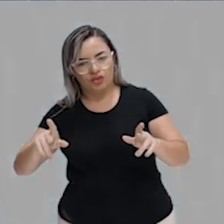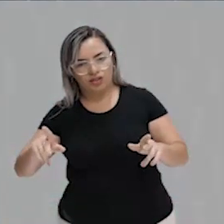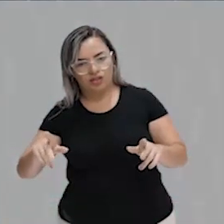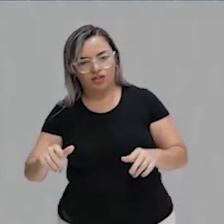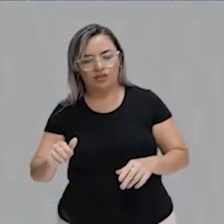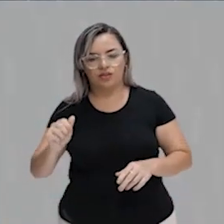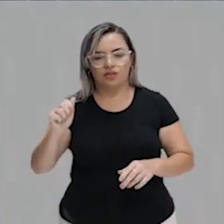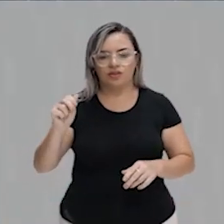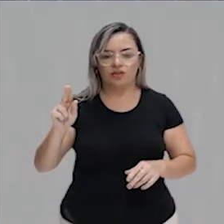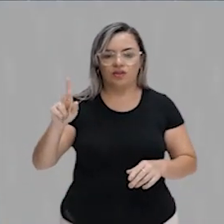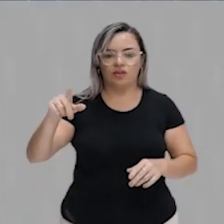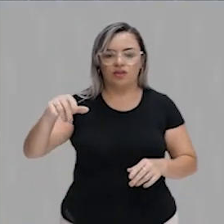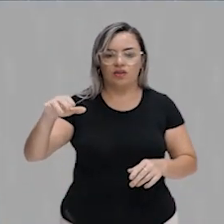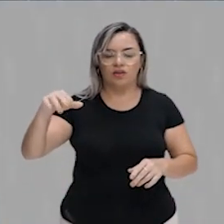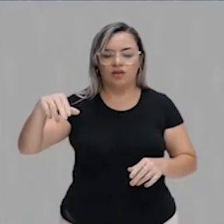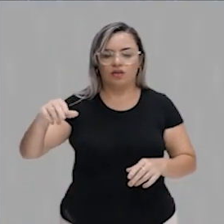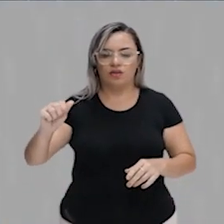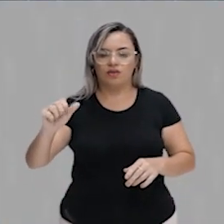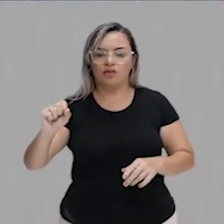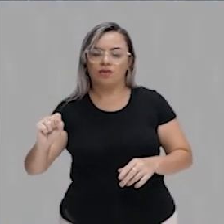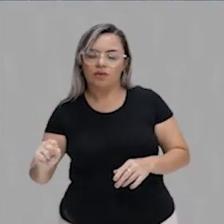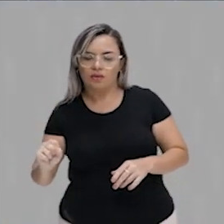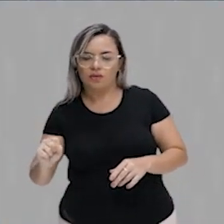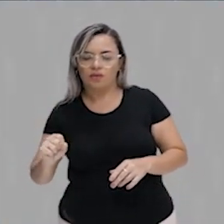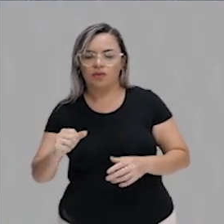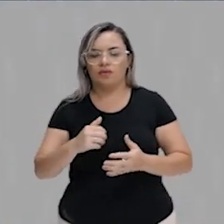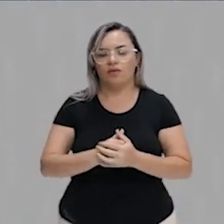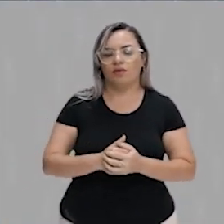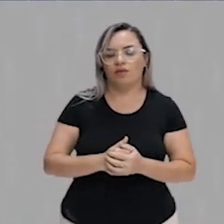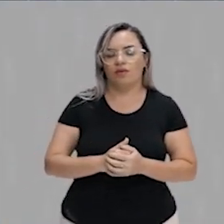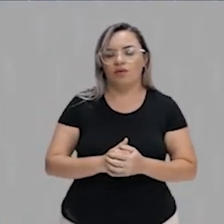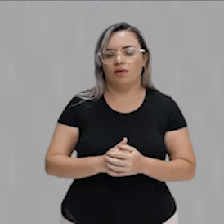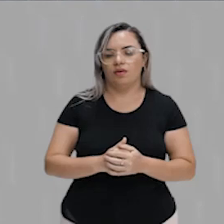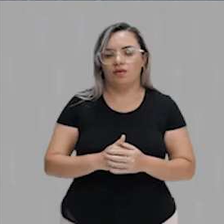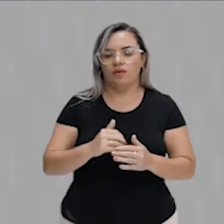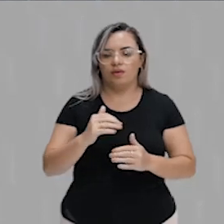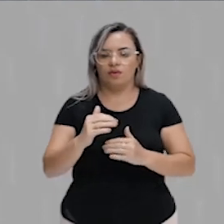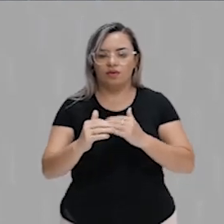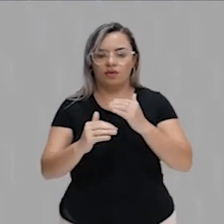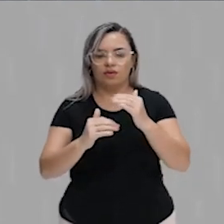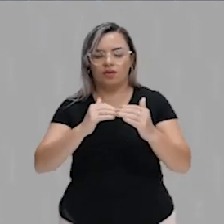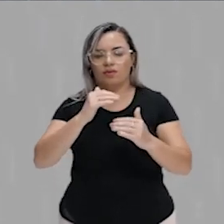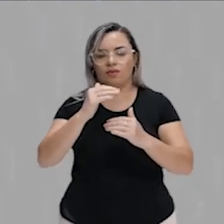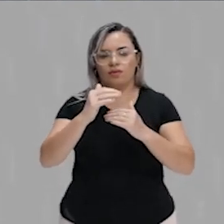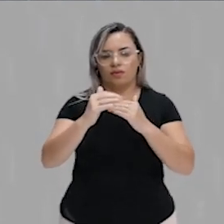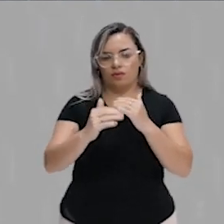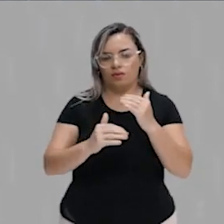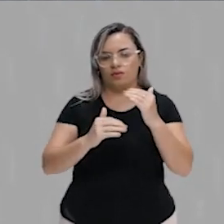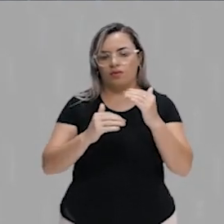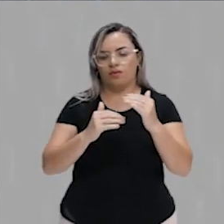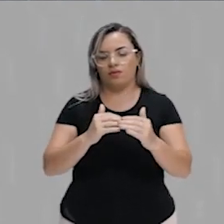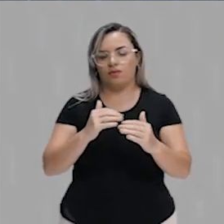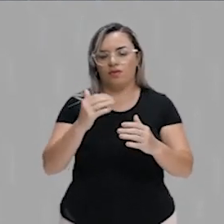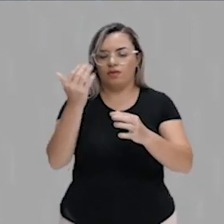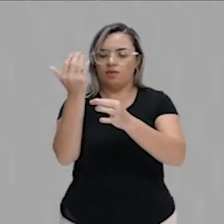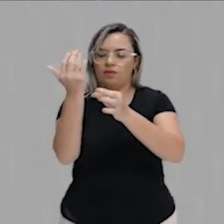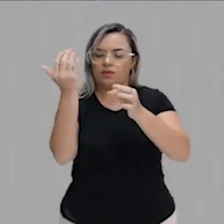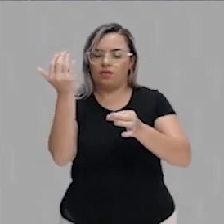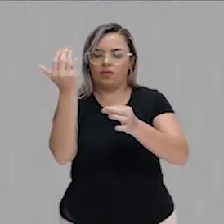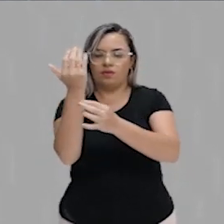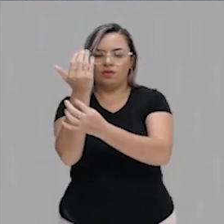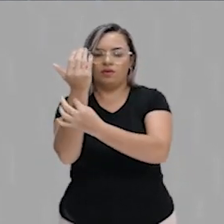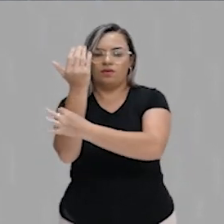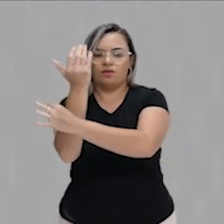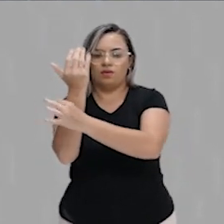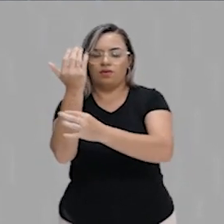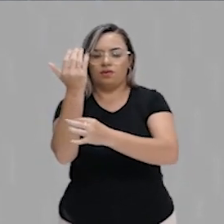auxinas, proveniente da raiz, estimula o desenvolvimento das gemas laterais. Retarda o